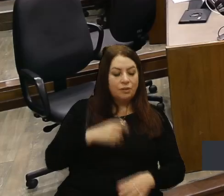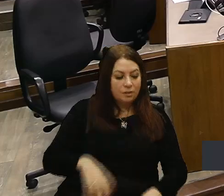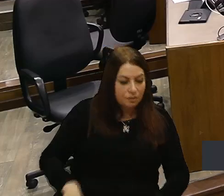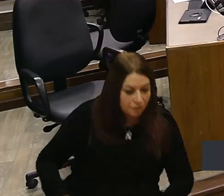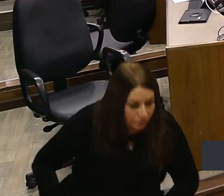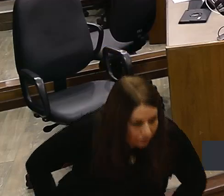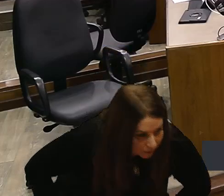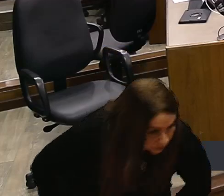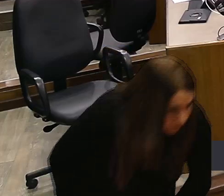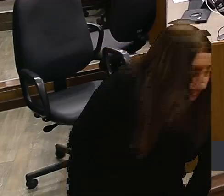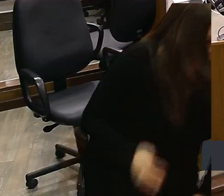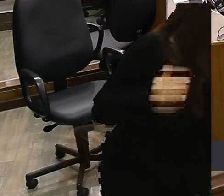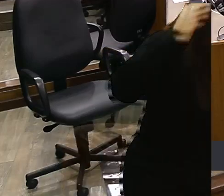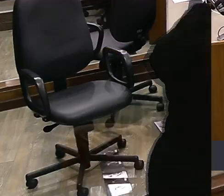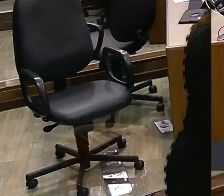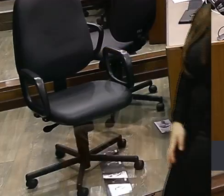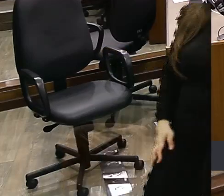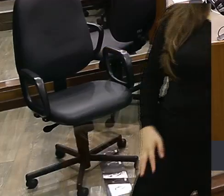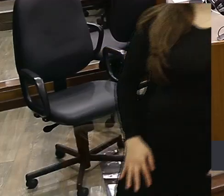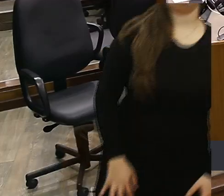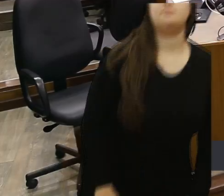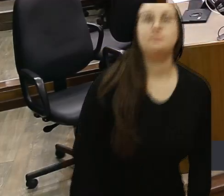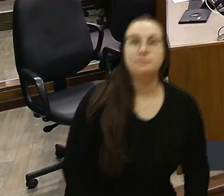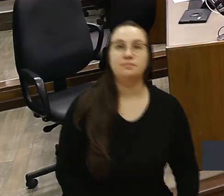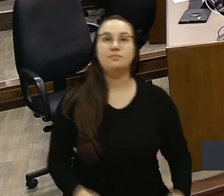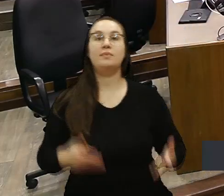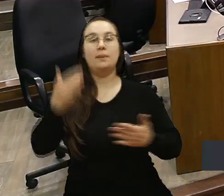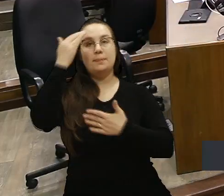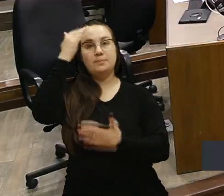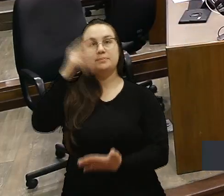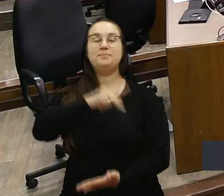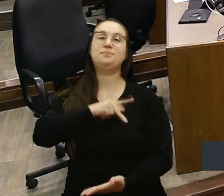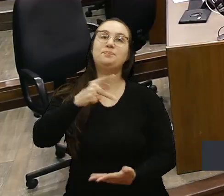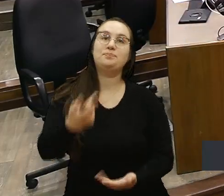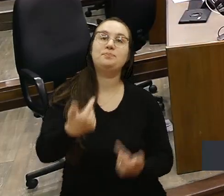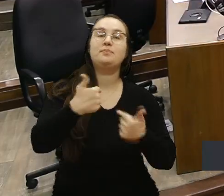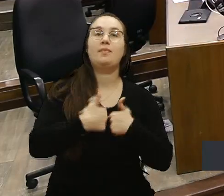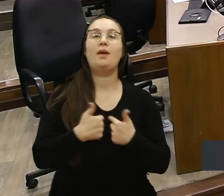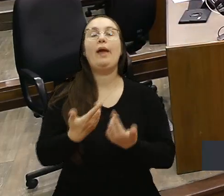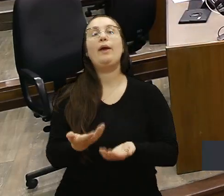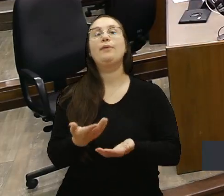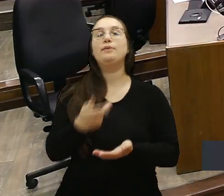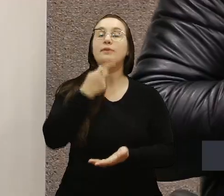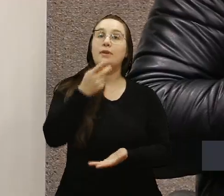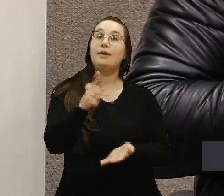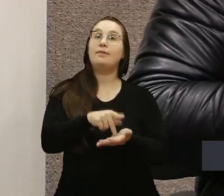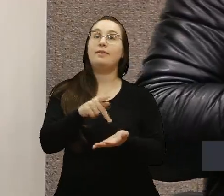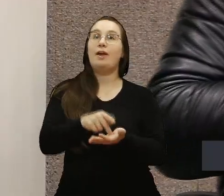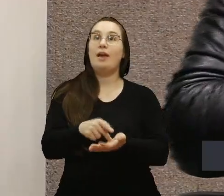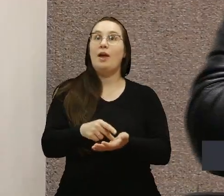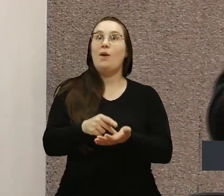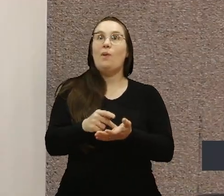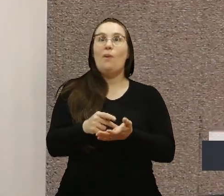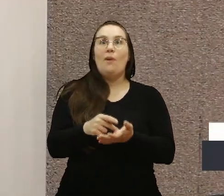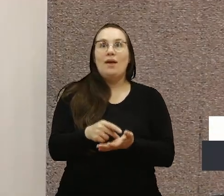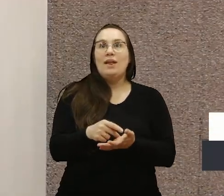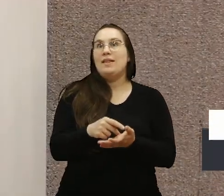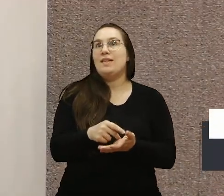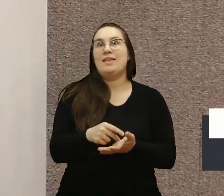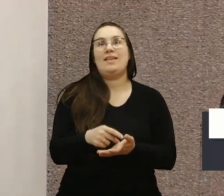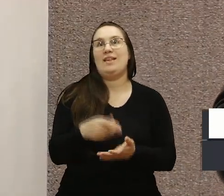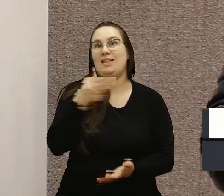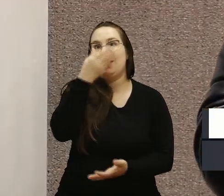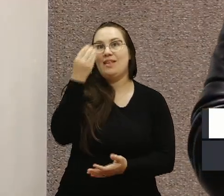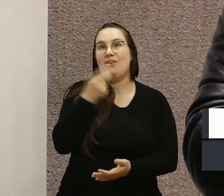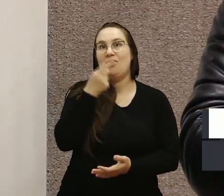Bem, com a palavra. Muito obrigado, presidente. Eu confesso que estava quase abrindo mão da minha fala, porque tanto a